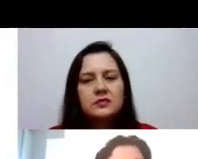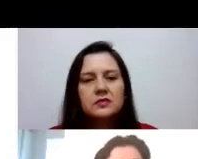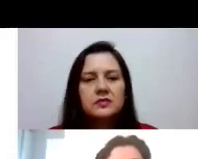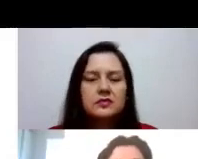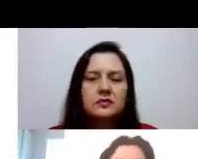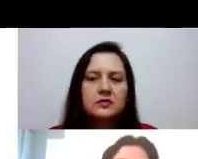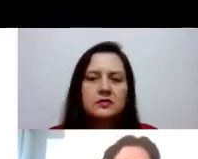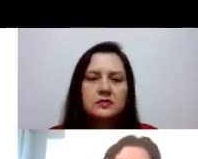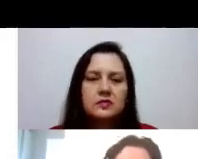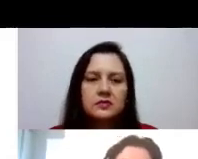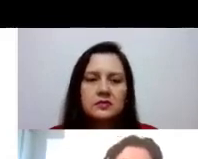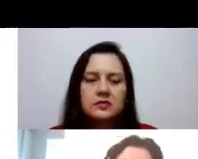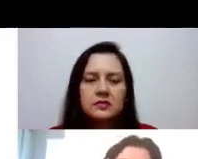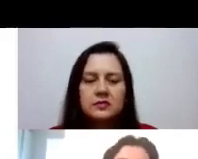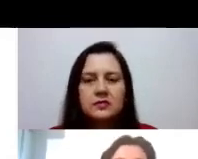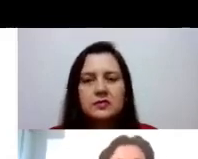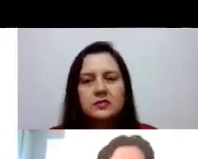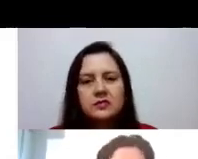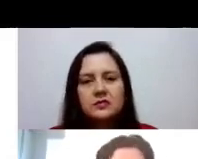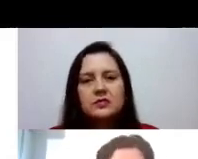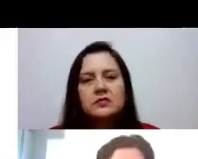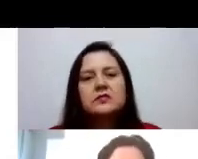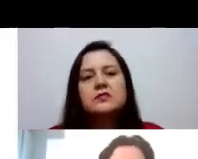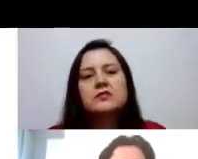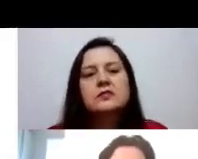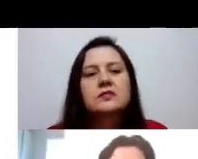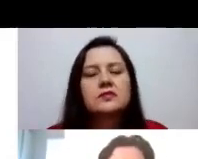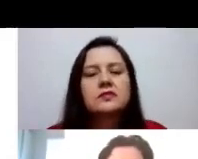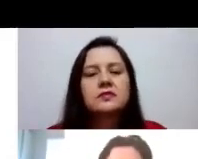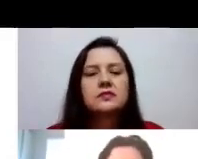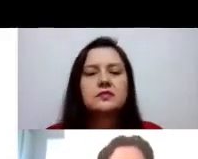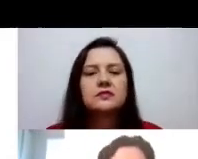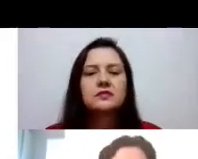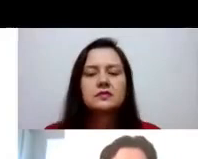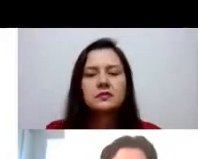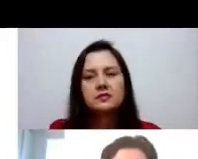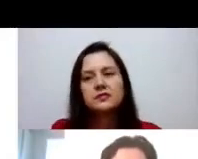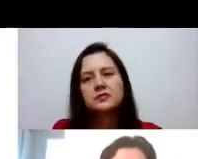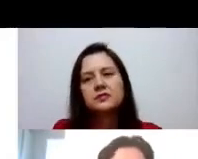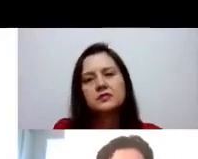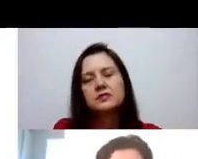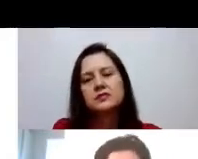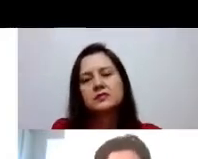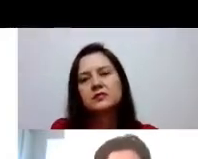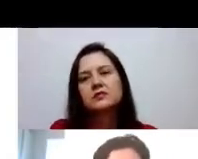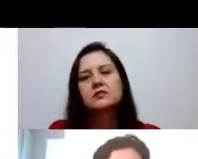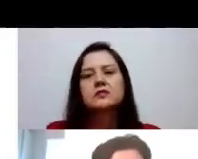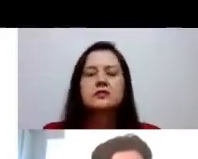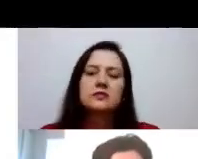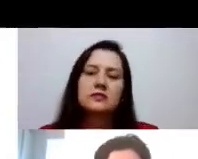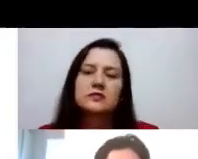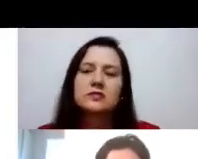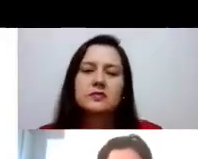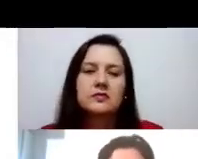mensal, quadrimestral, semestral ou anual, tá? Essas informações, elas englobam admissões,